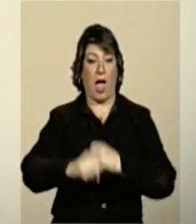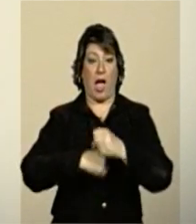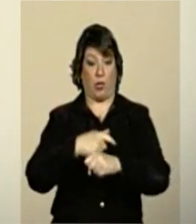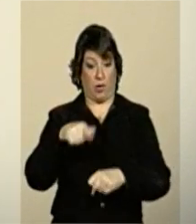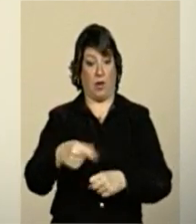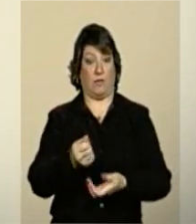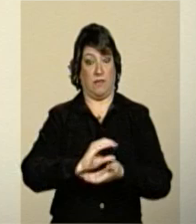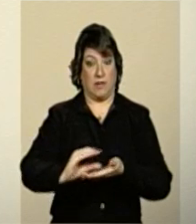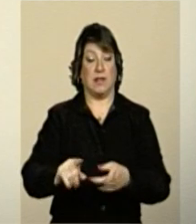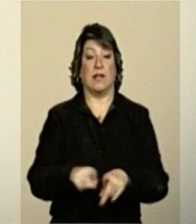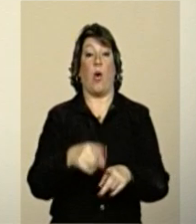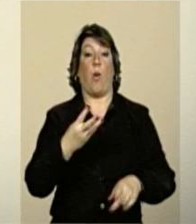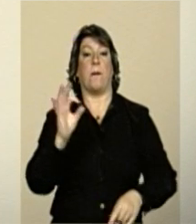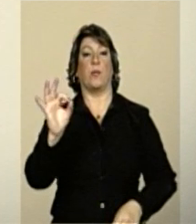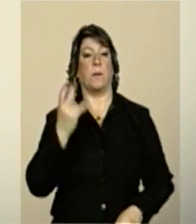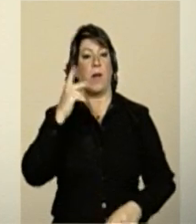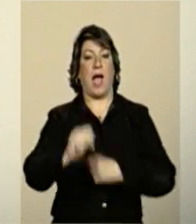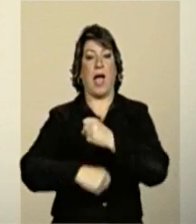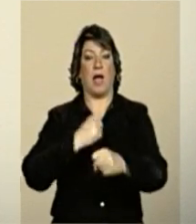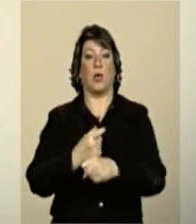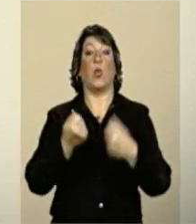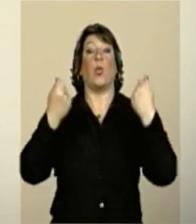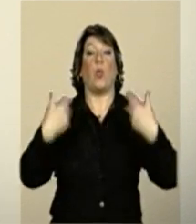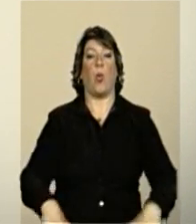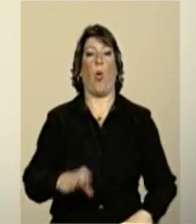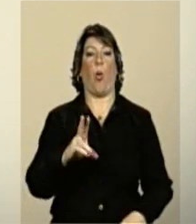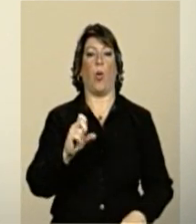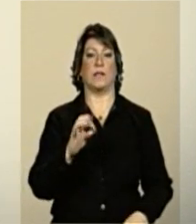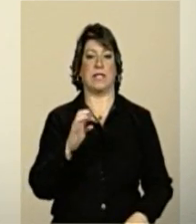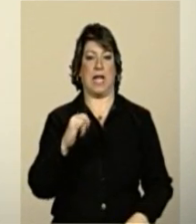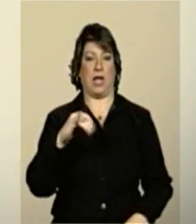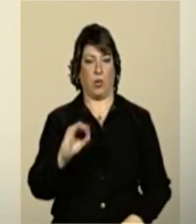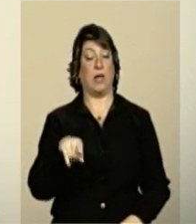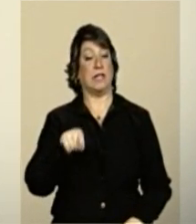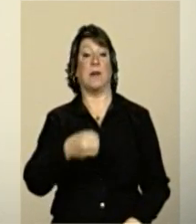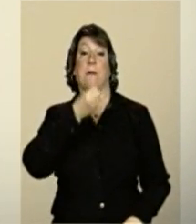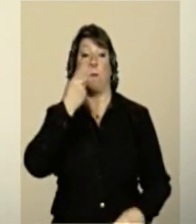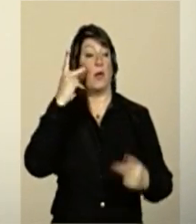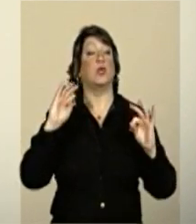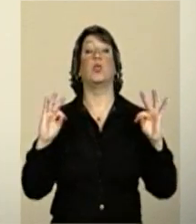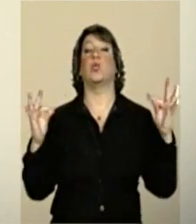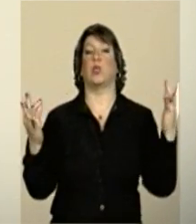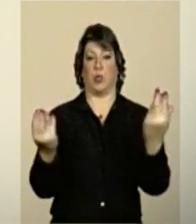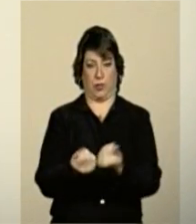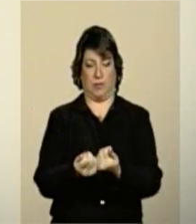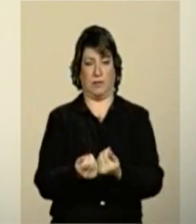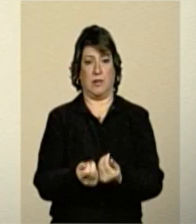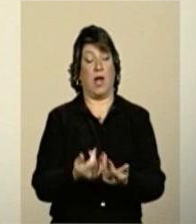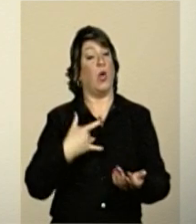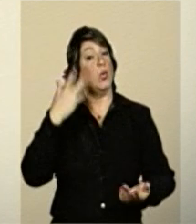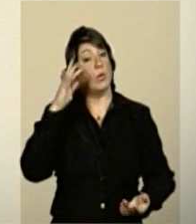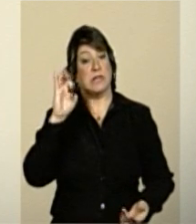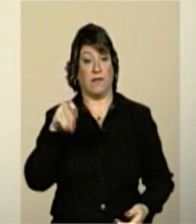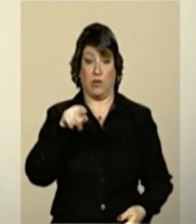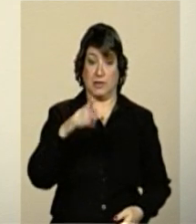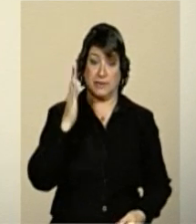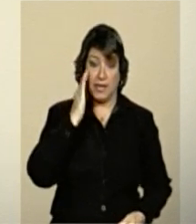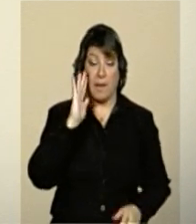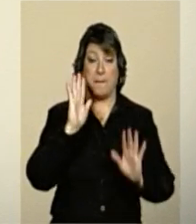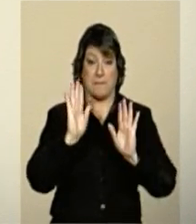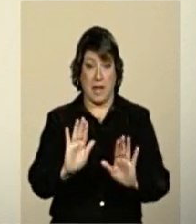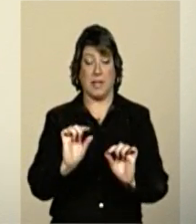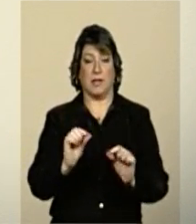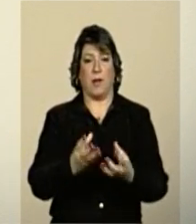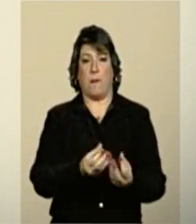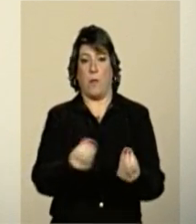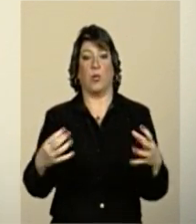e 4% ao ano para o custeio. Isso é bom para todo mundo. Não sei se você sabe, mas grande